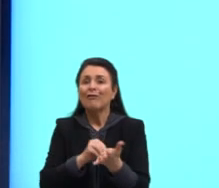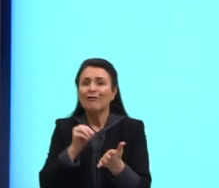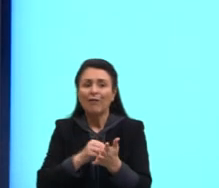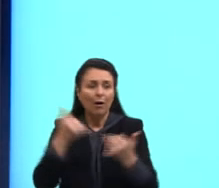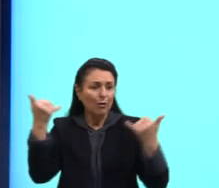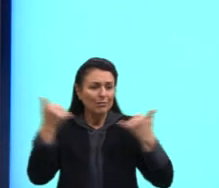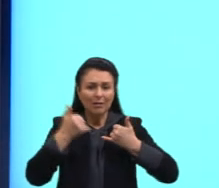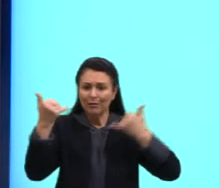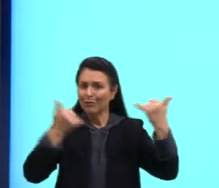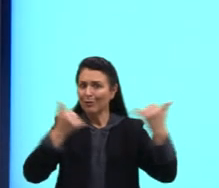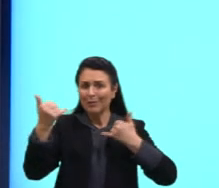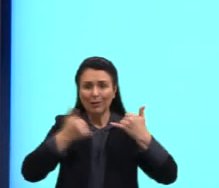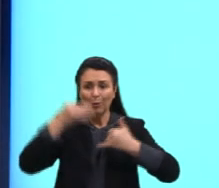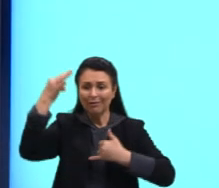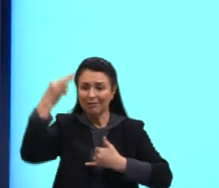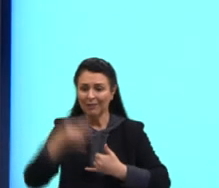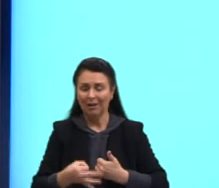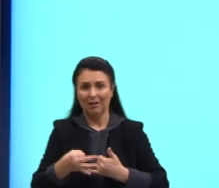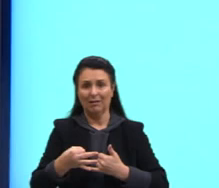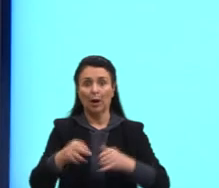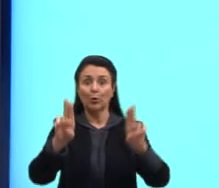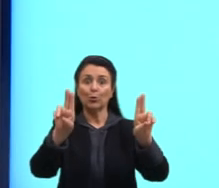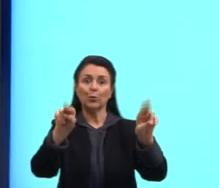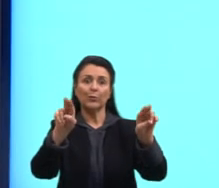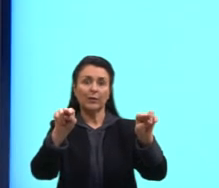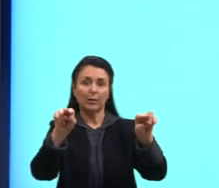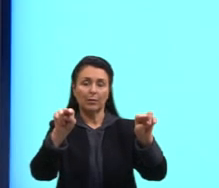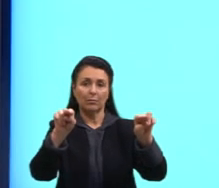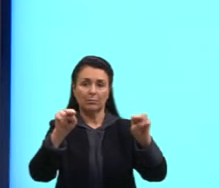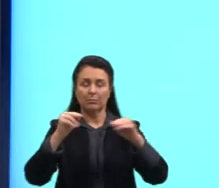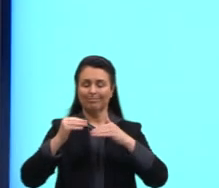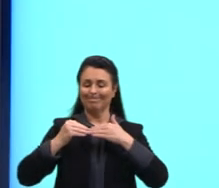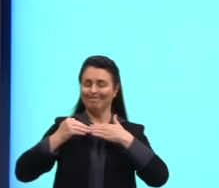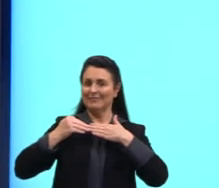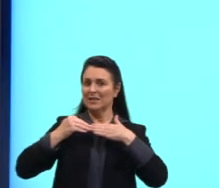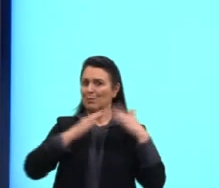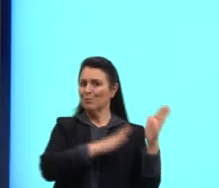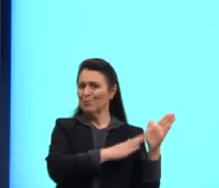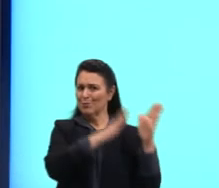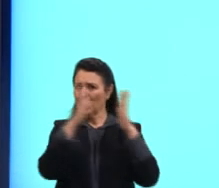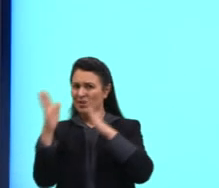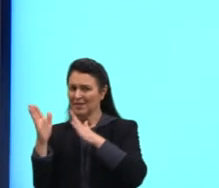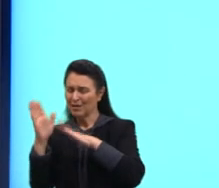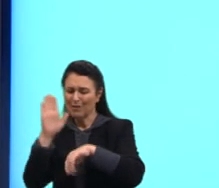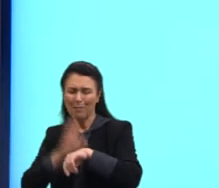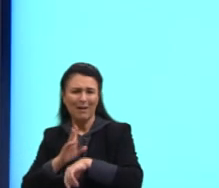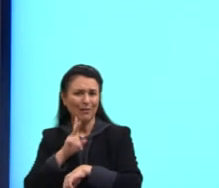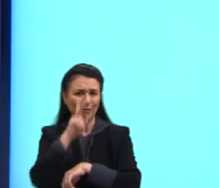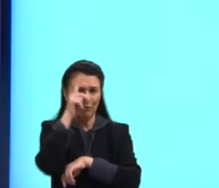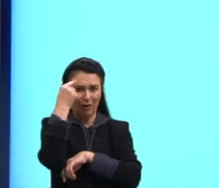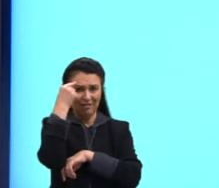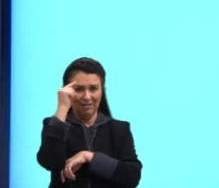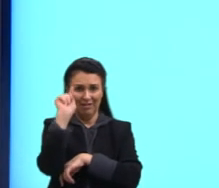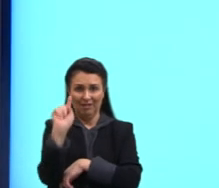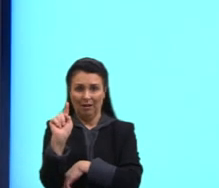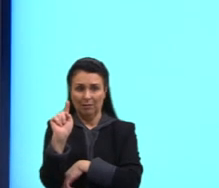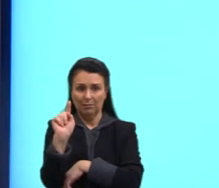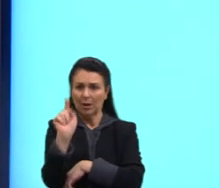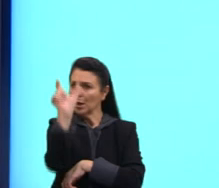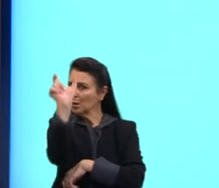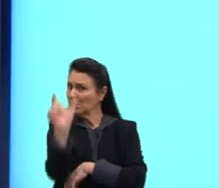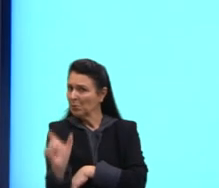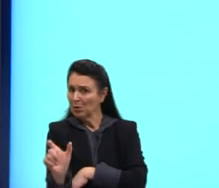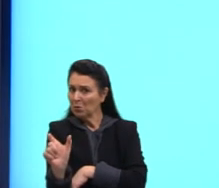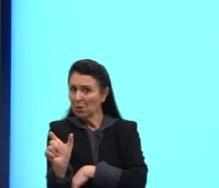incorretas sobre o tema esse processo fortalece a ideia de que integrantes não são capazes